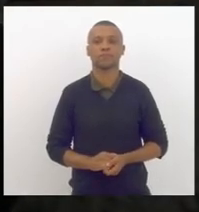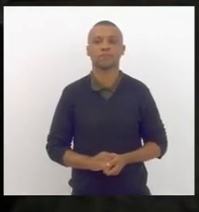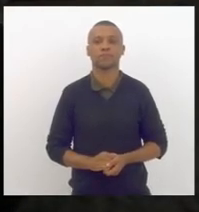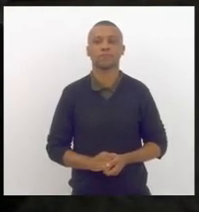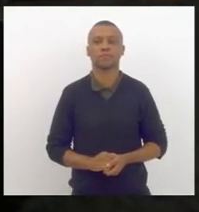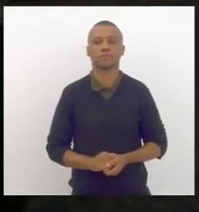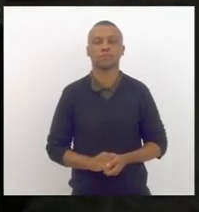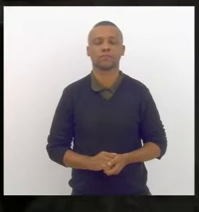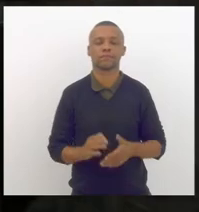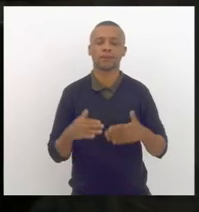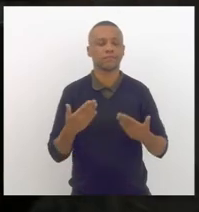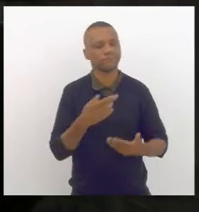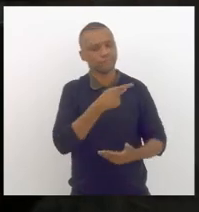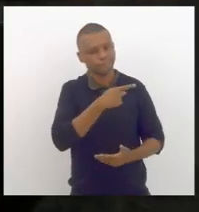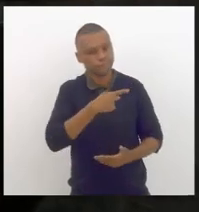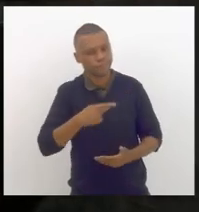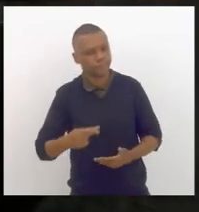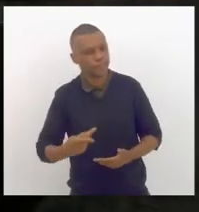Senhor presidente,